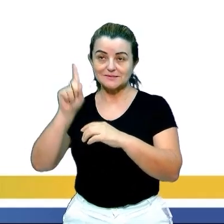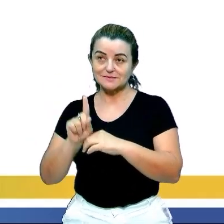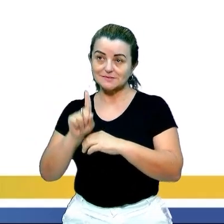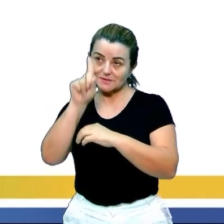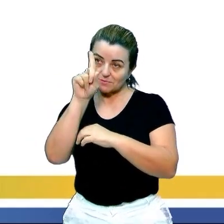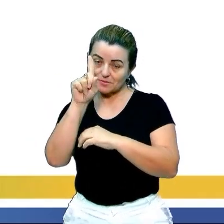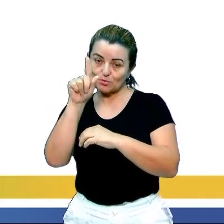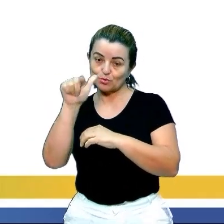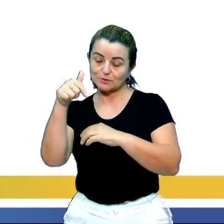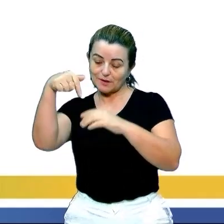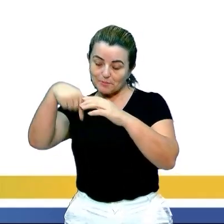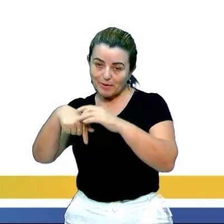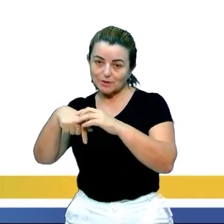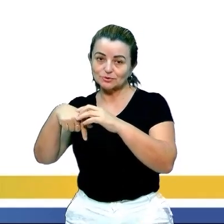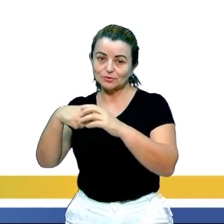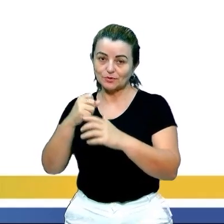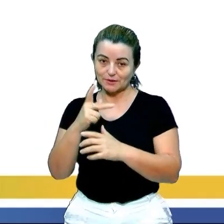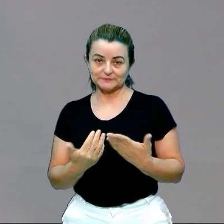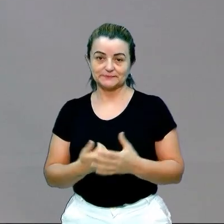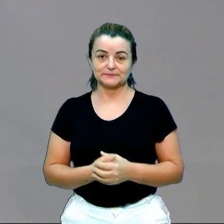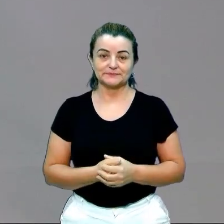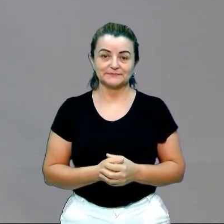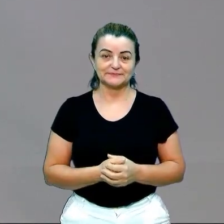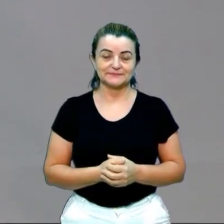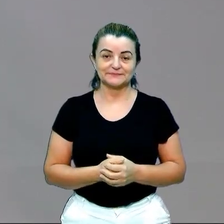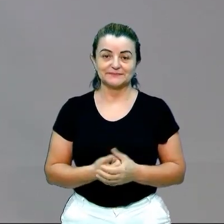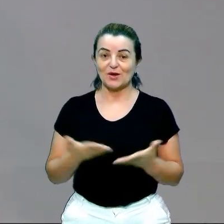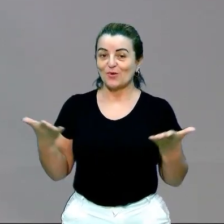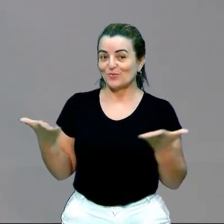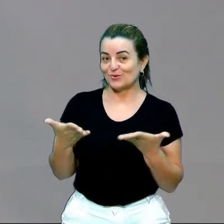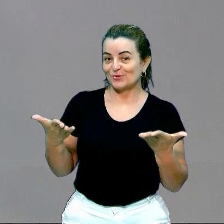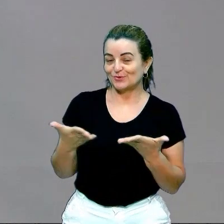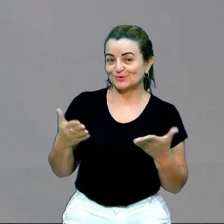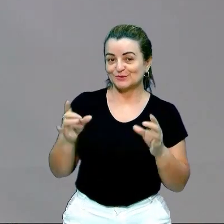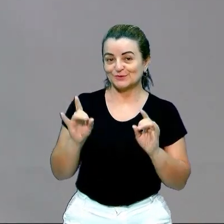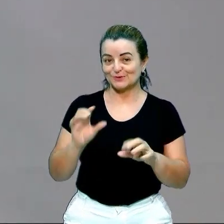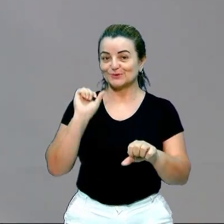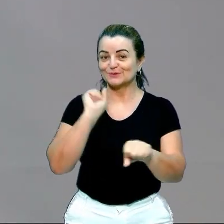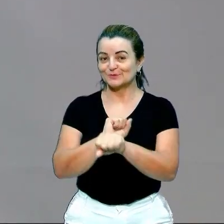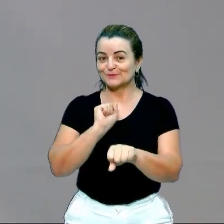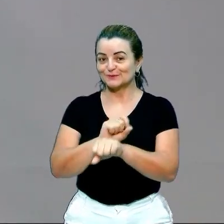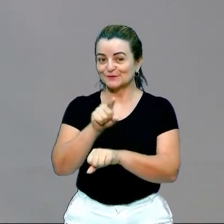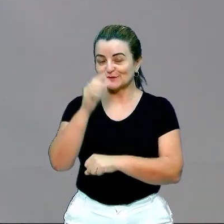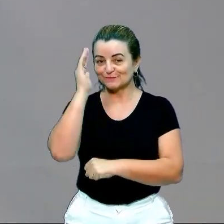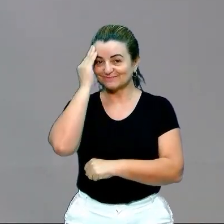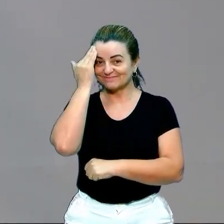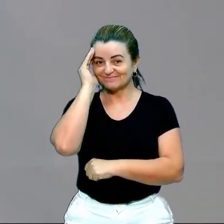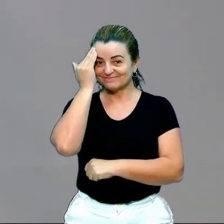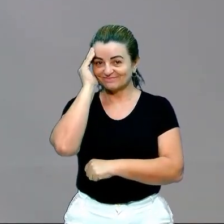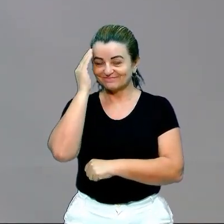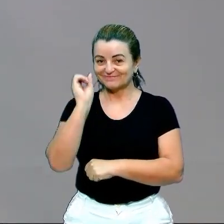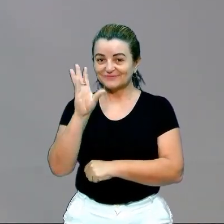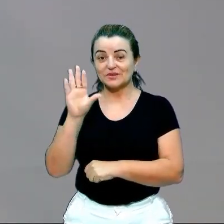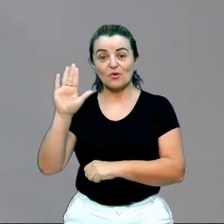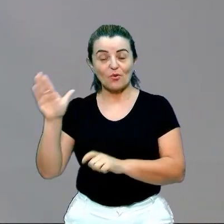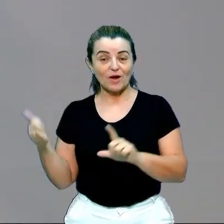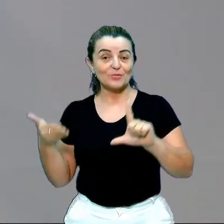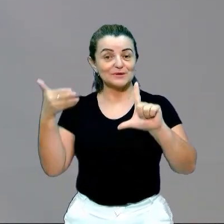ele tem um raio atômico maior, certinho? Então, por hoje é isso. Eu espero que vocês tenham compreendido. Caso contrário, é só acessar a